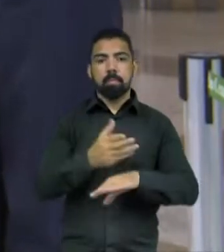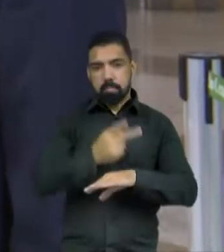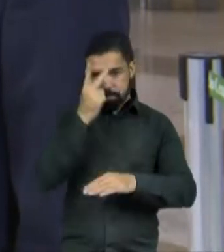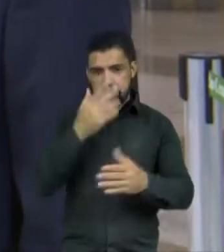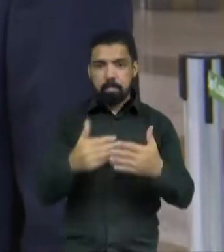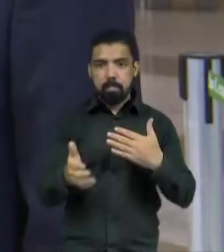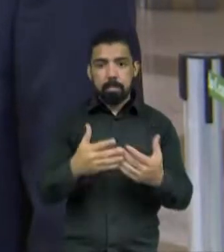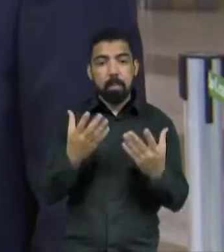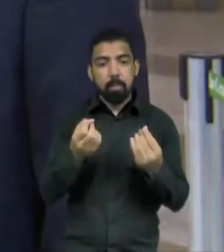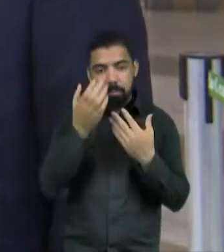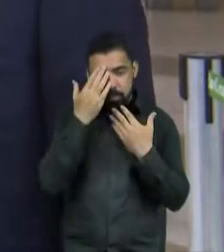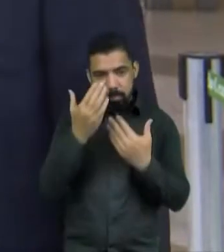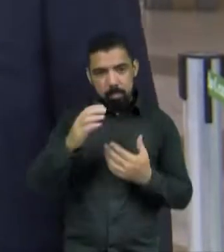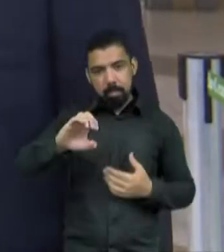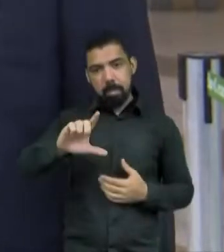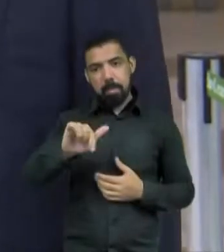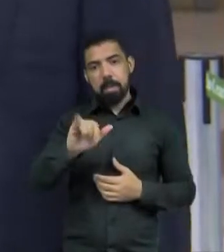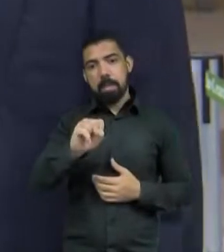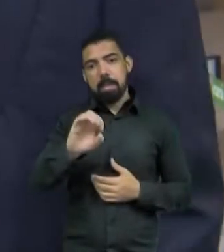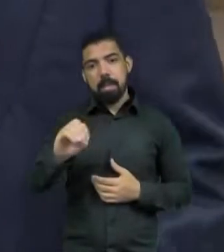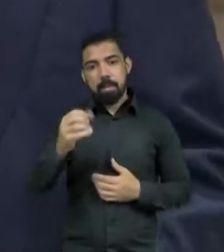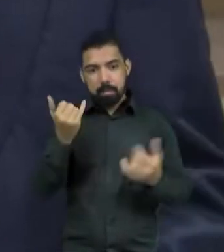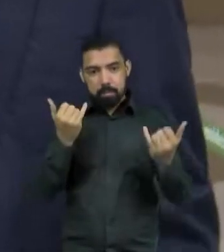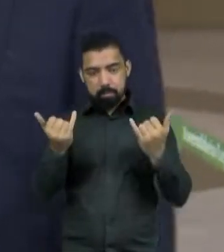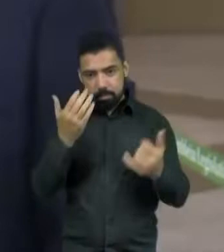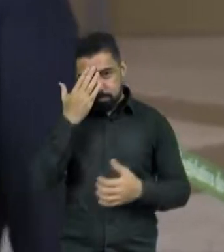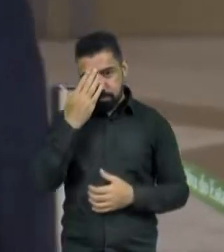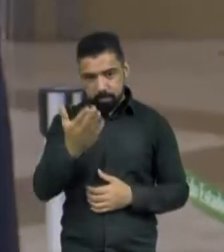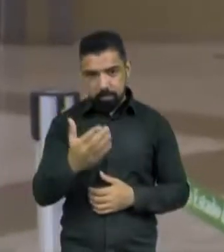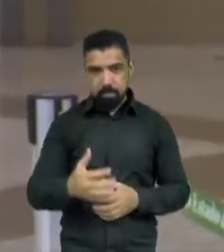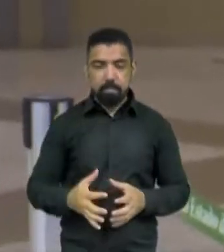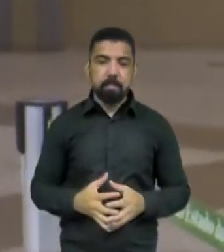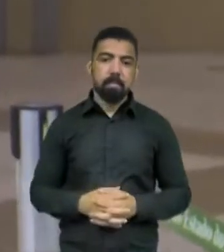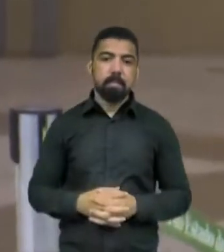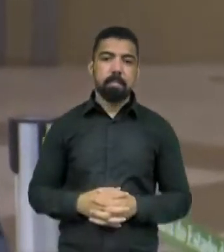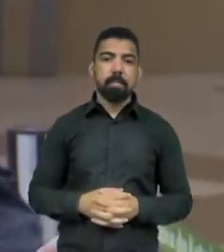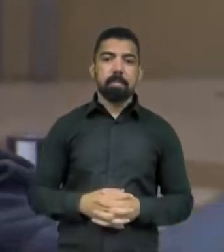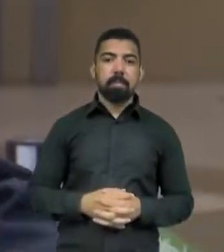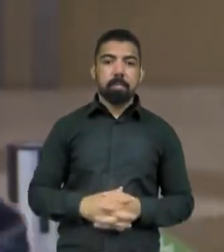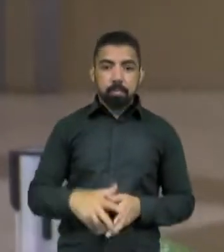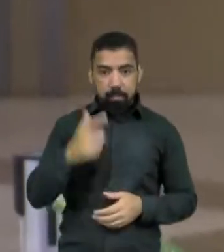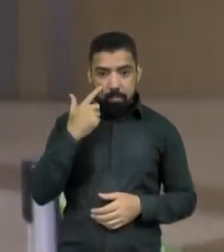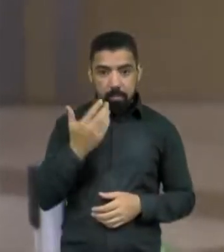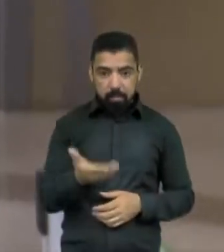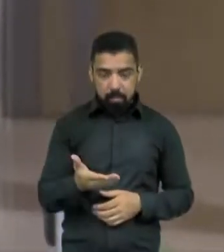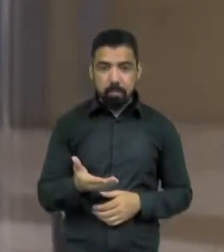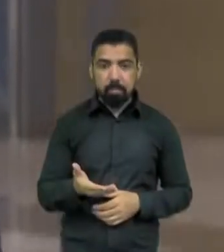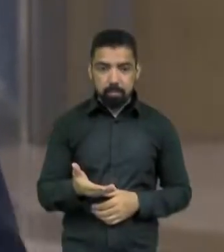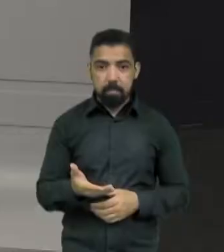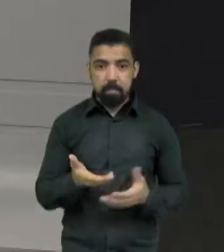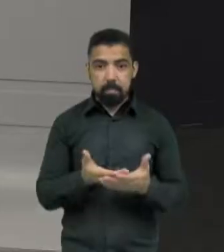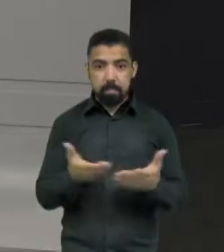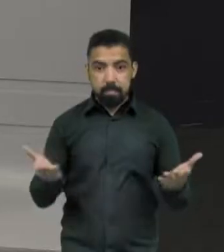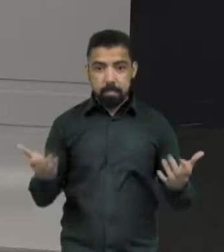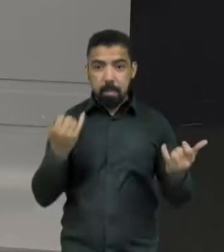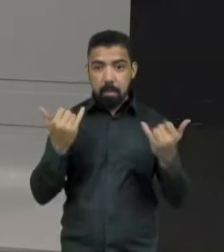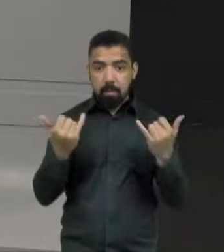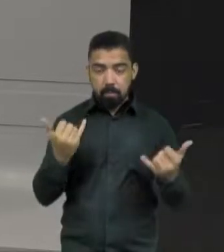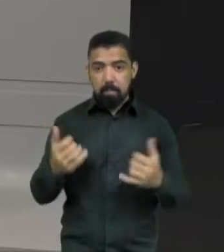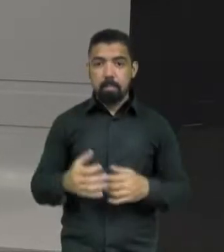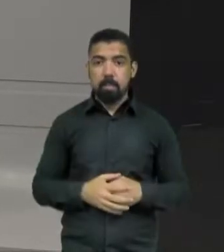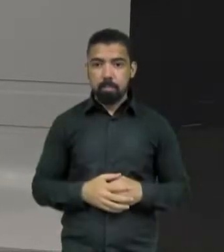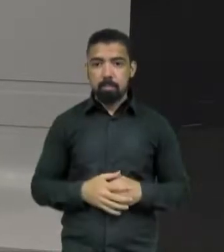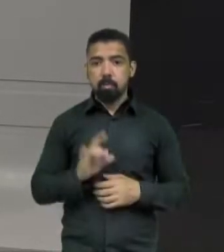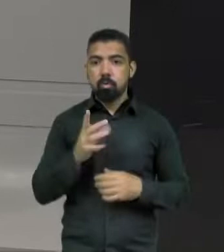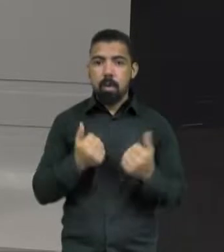obrigado, professor Clésio, pelas suas informações. Portanto, aí está as nossas informações, aí estão as nossas informações, Thiago. Só